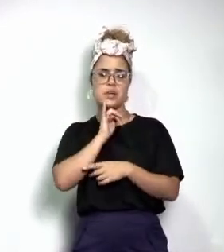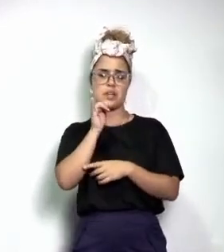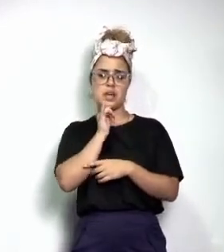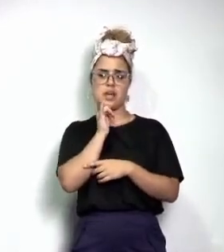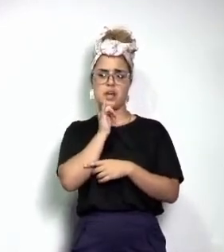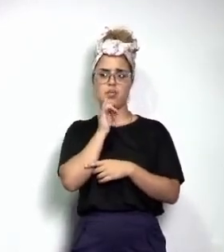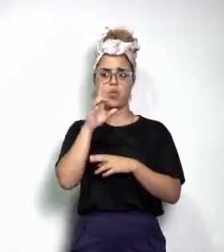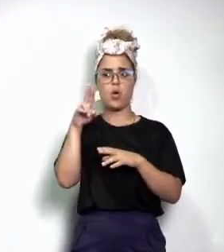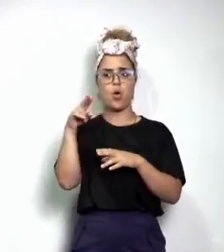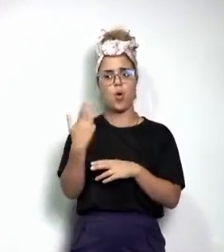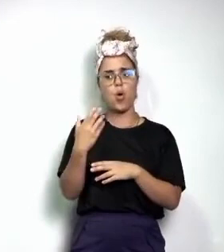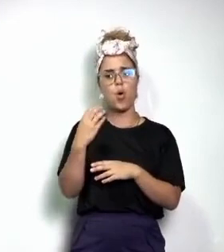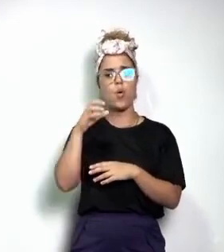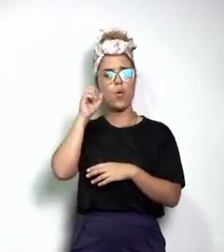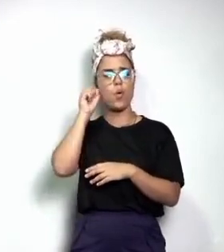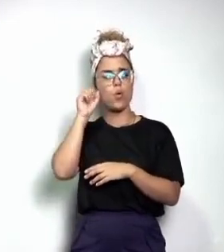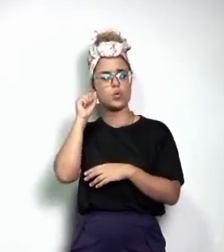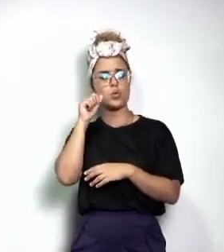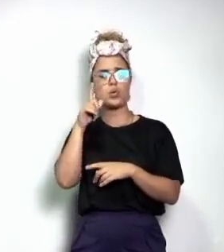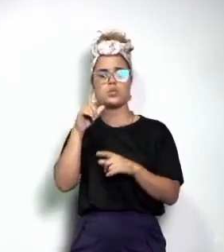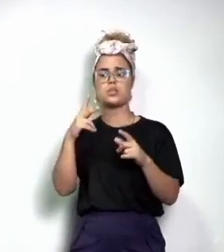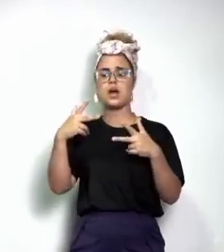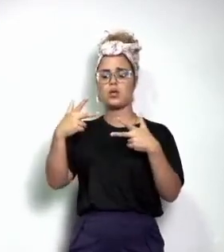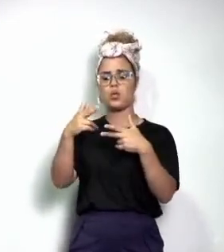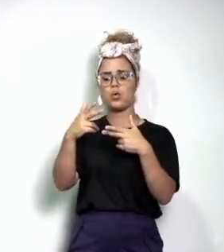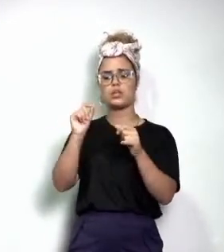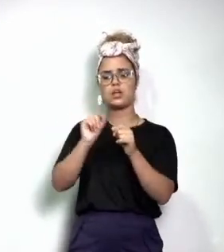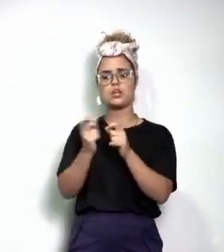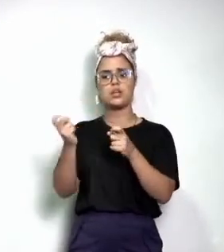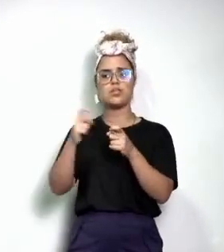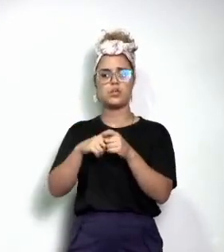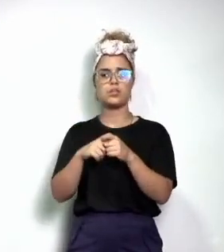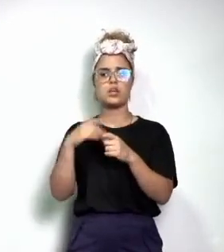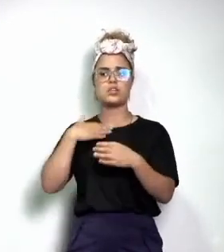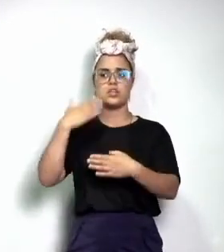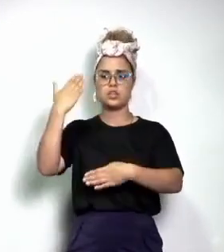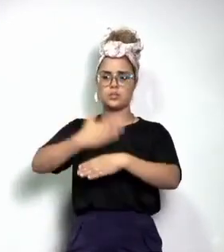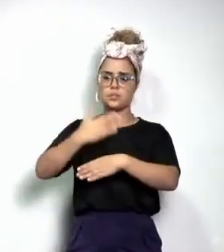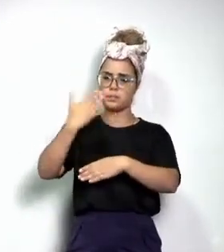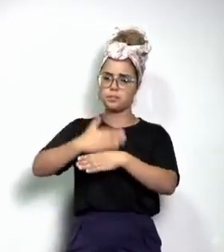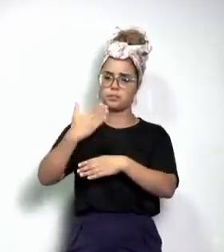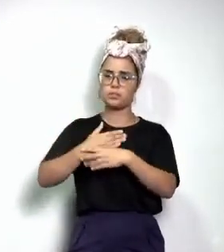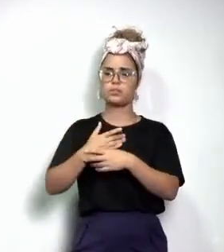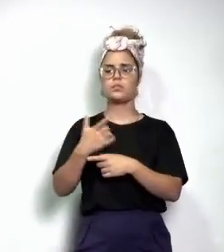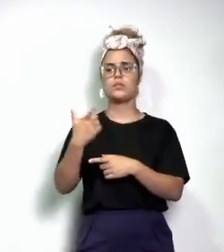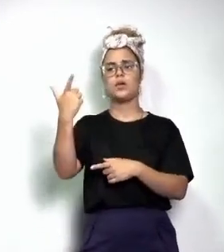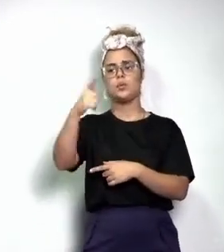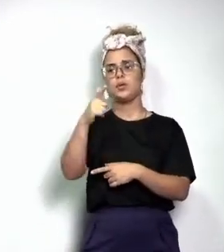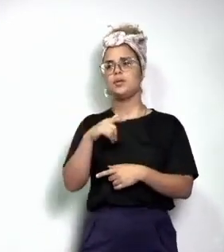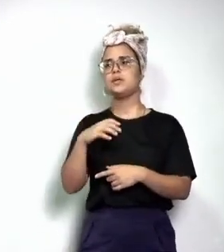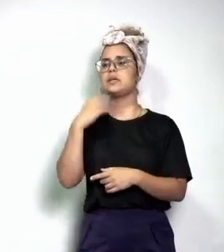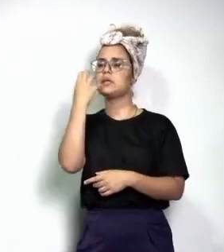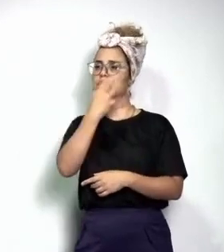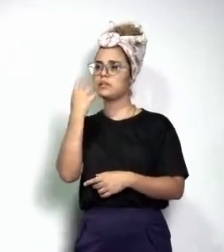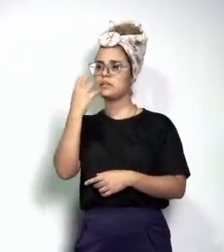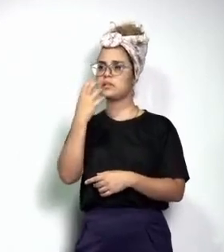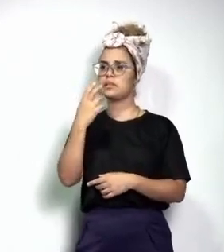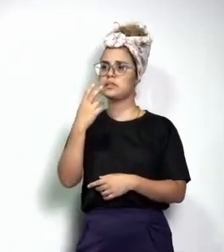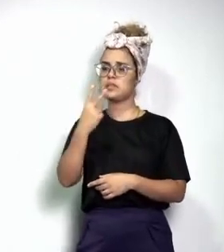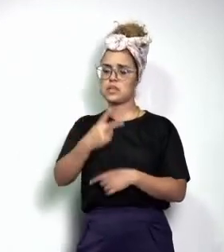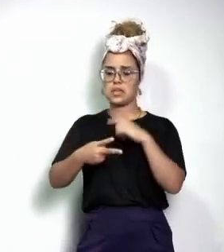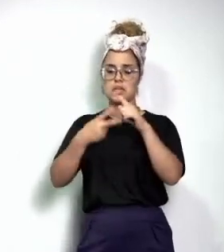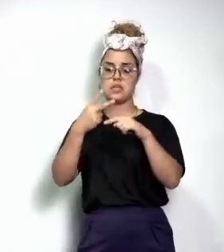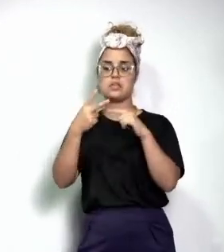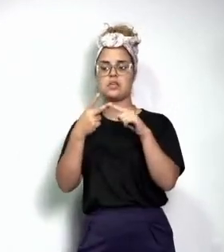ou o áudio teve que ser cortado e voltou, a gente vai bater novamente e a gente vai cantar que é a segunda